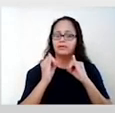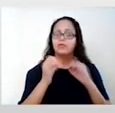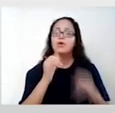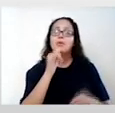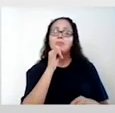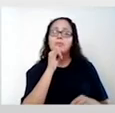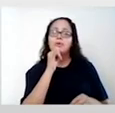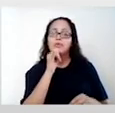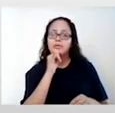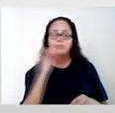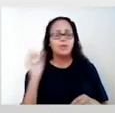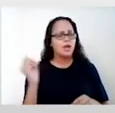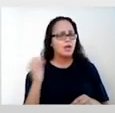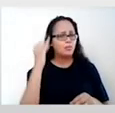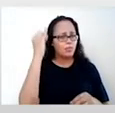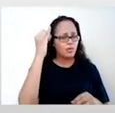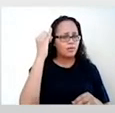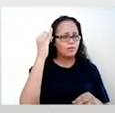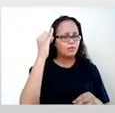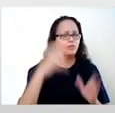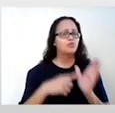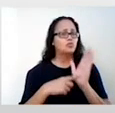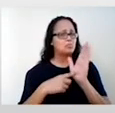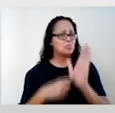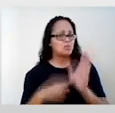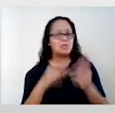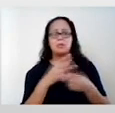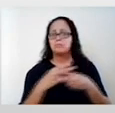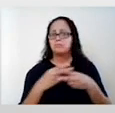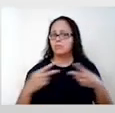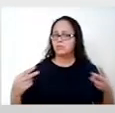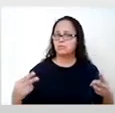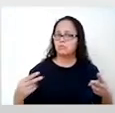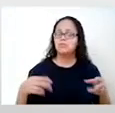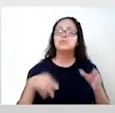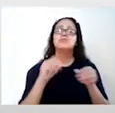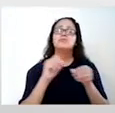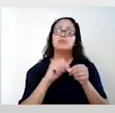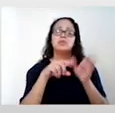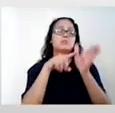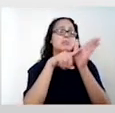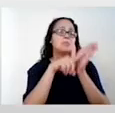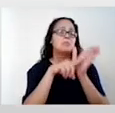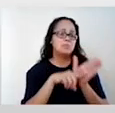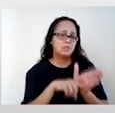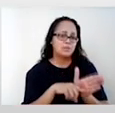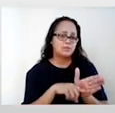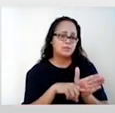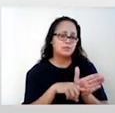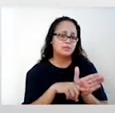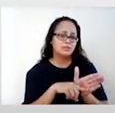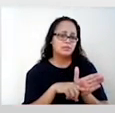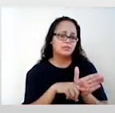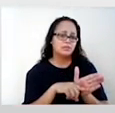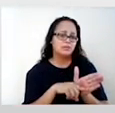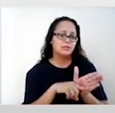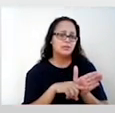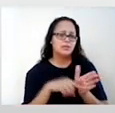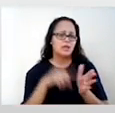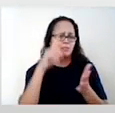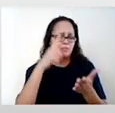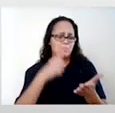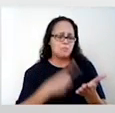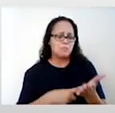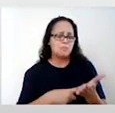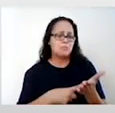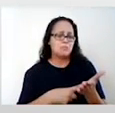você coloque aí um dado, né, um fato, faça uma pesquisa, verifique alguma coisa antes para você comprovar